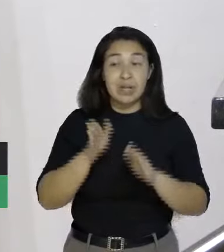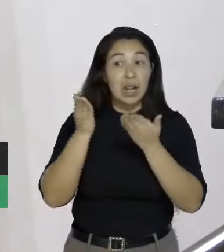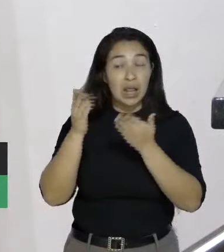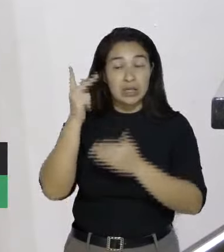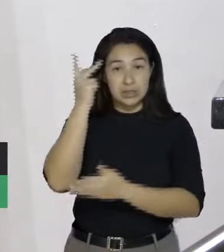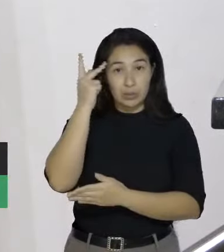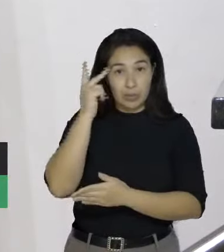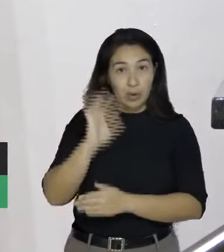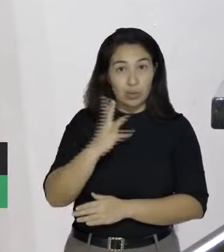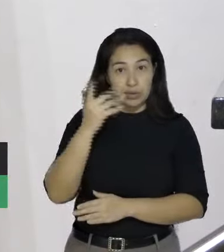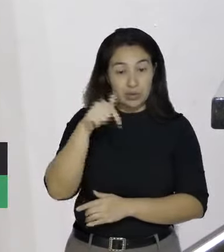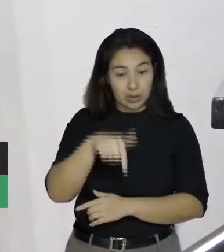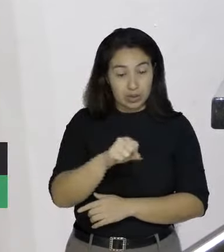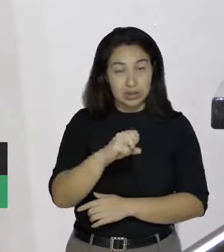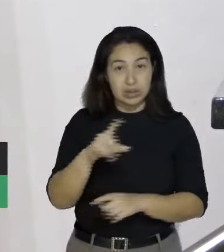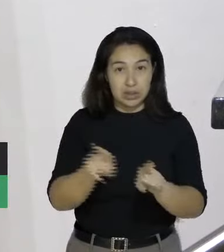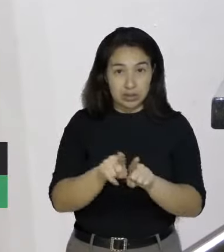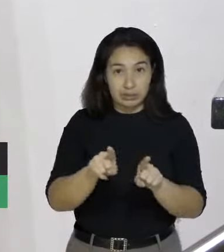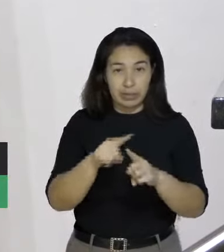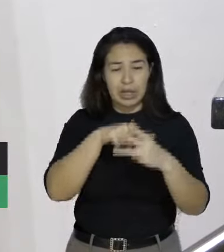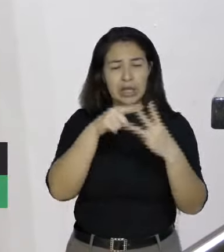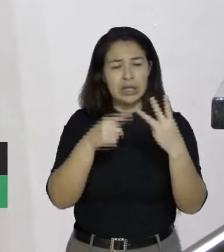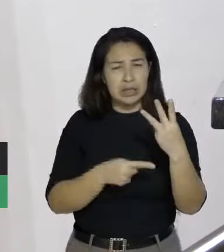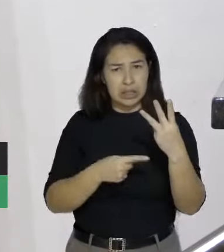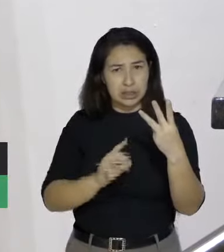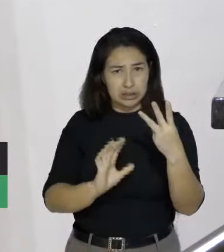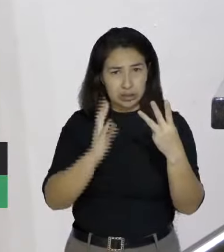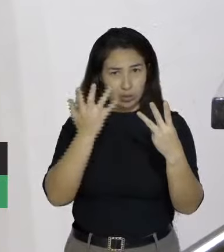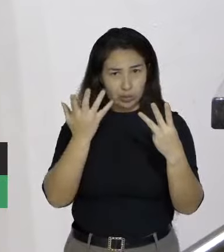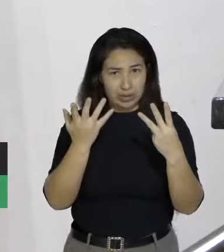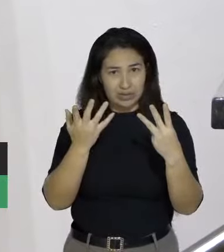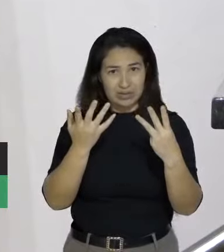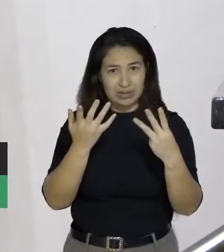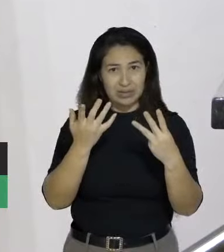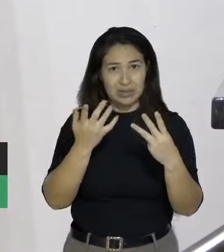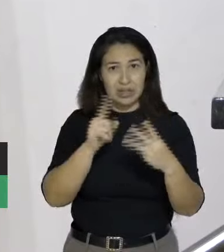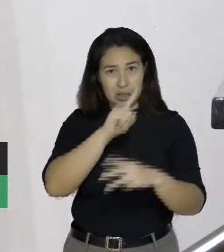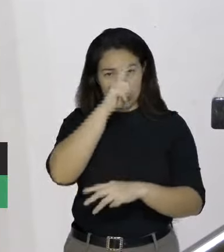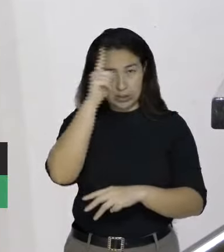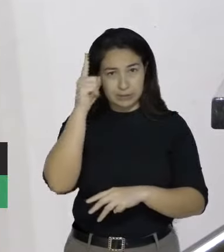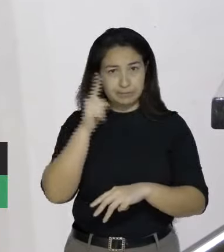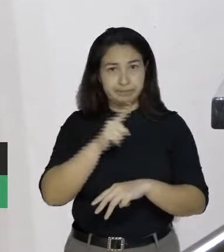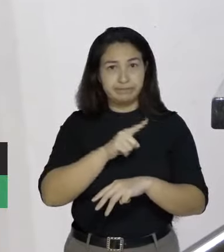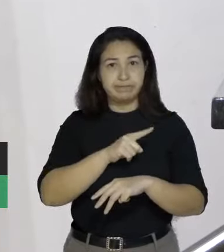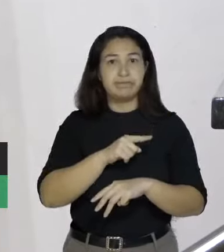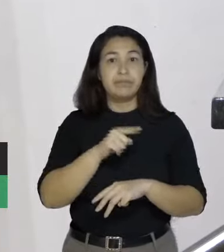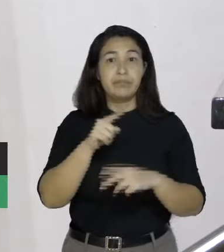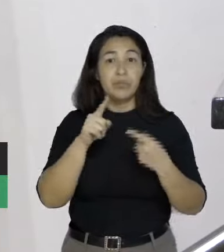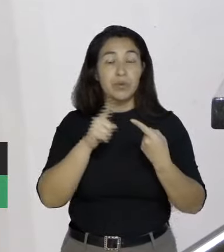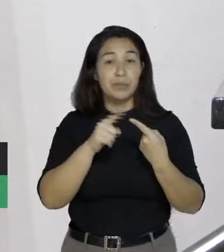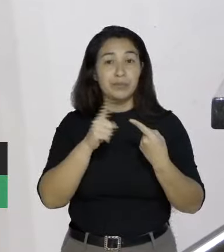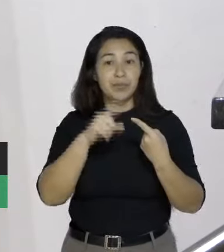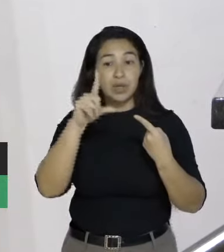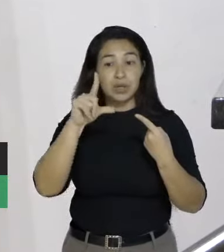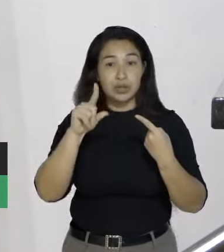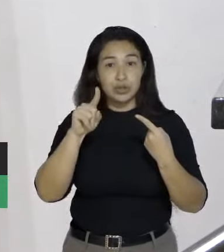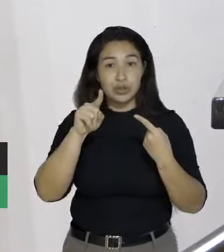Santa Catarina muito semelhante três assuntos muito polêmicos e ideológicos vem à tona primeiro a redução da maioridade